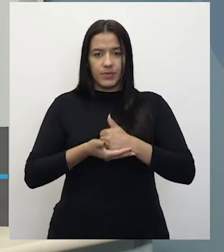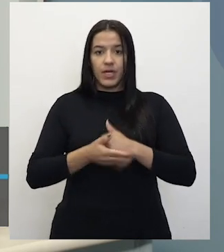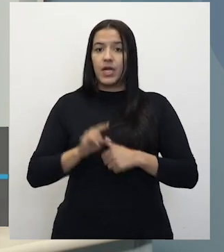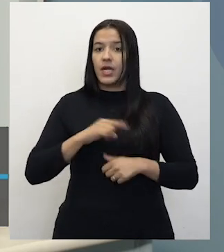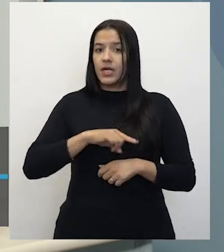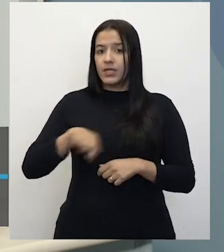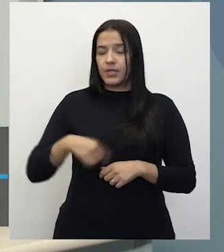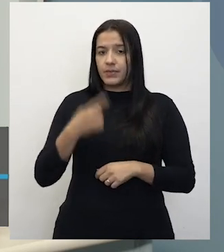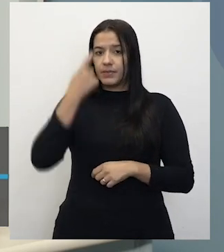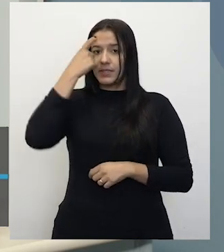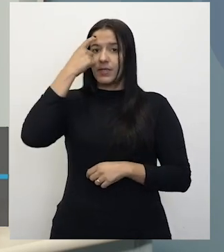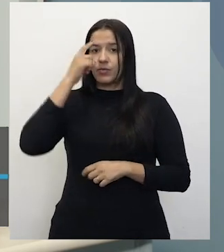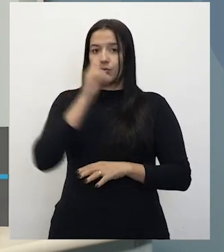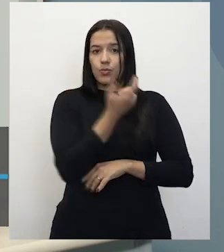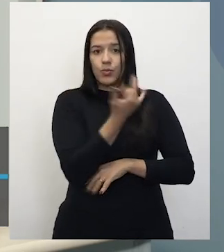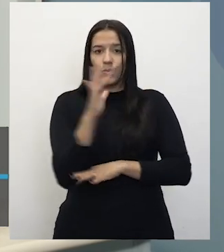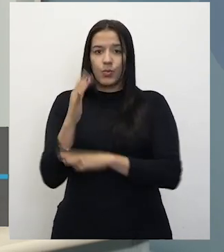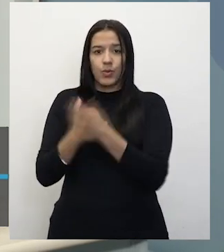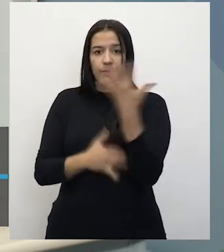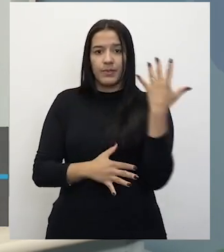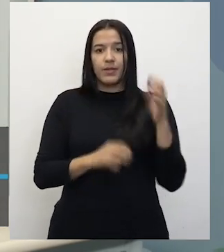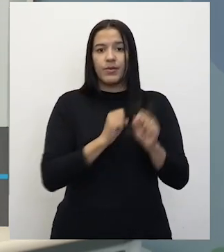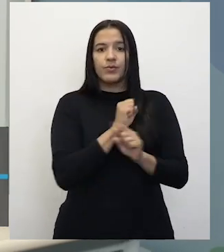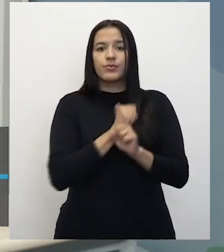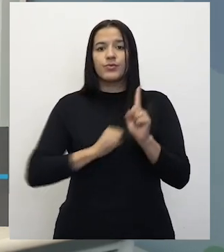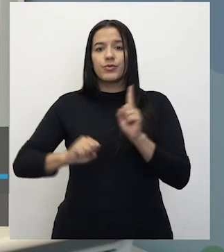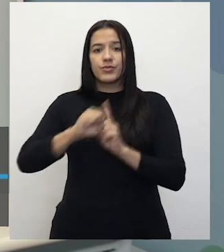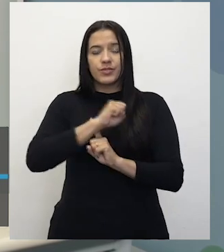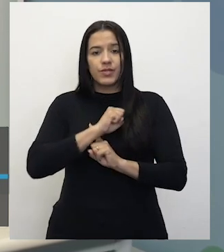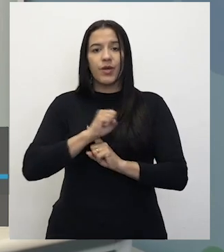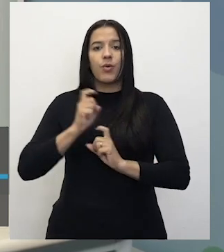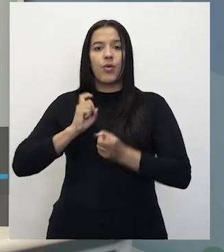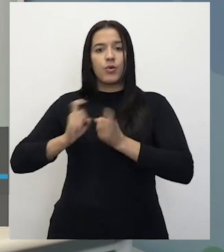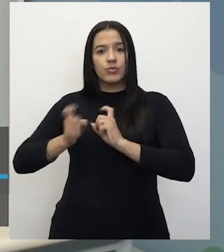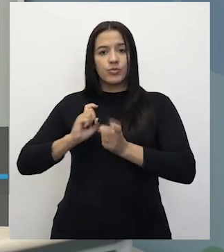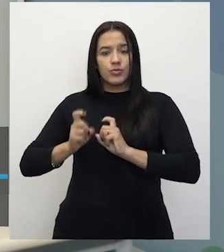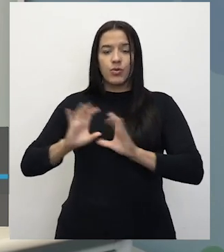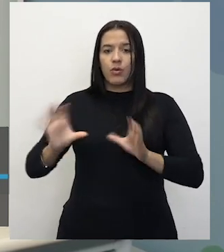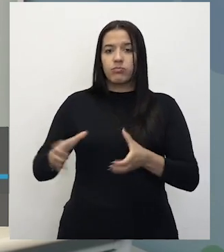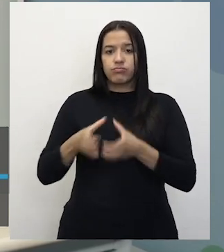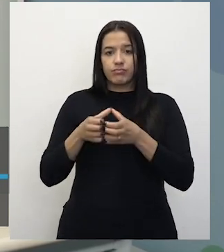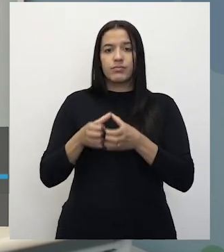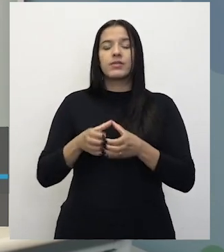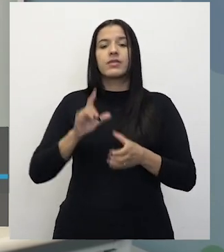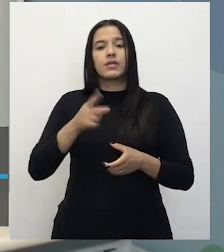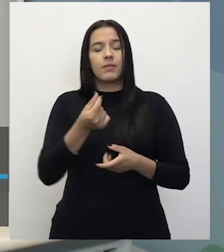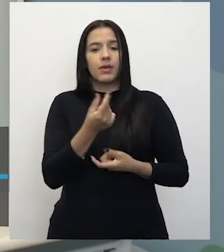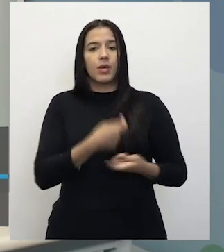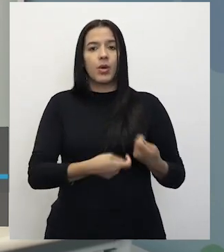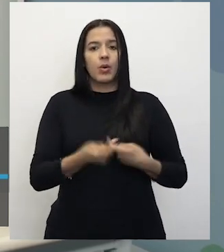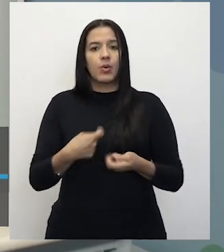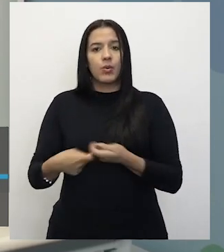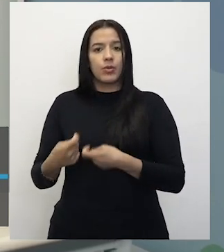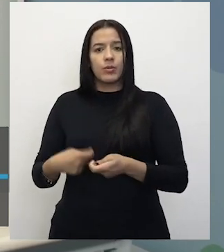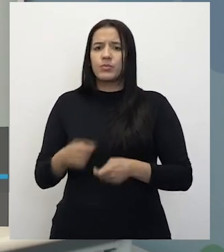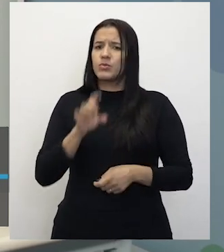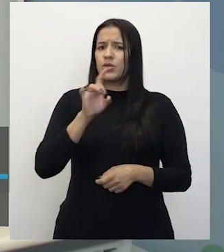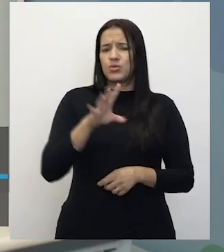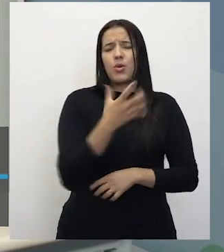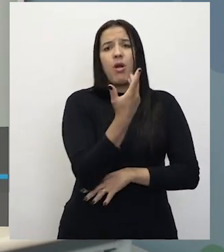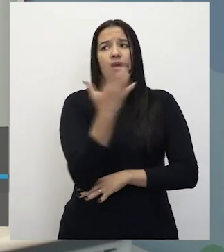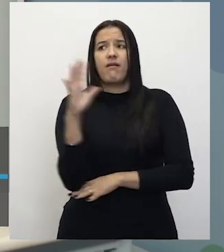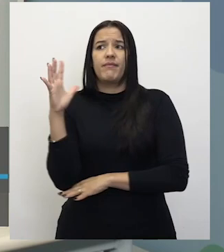a gente tem que lembrar que está no âmbito ambiental, social, institucional e econômico econômico. Ou seja, não é só a questão do meio ambiente,